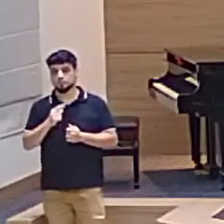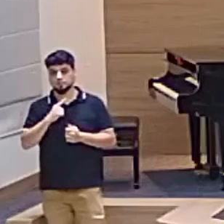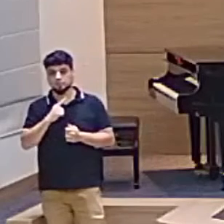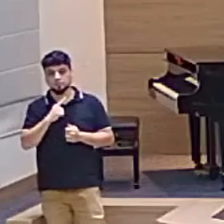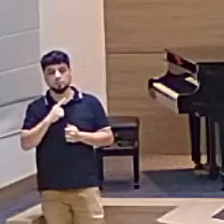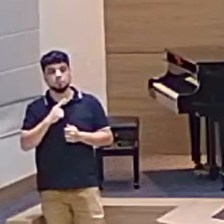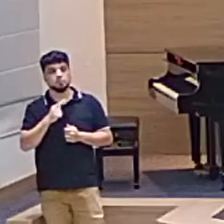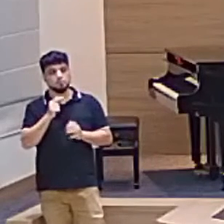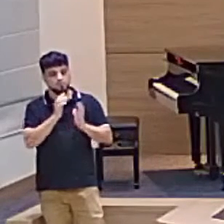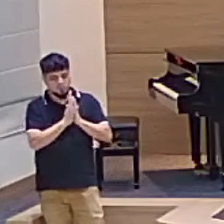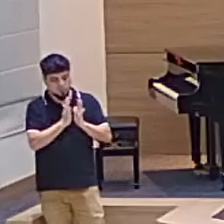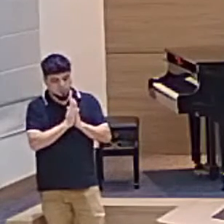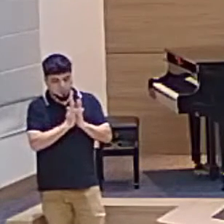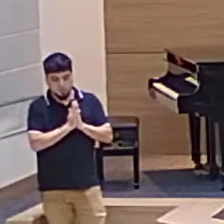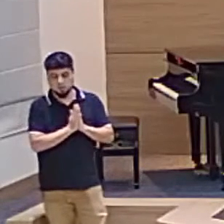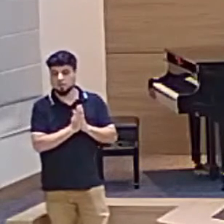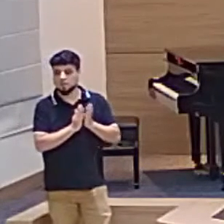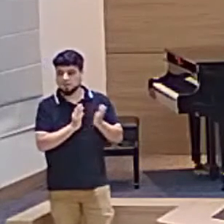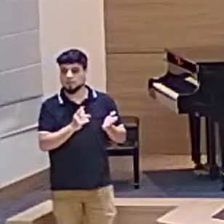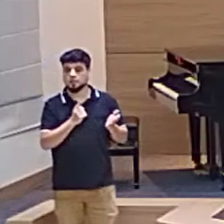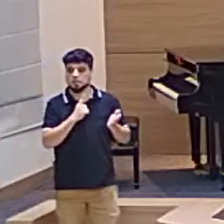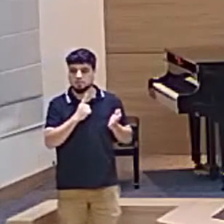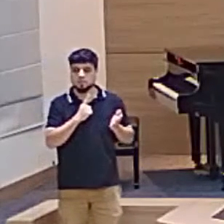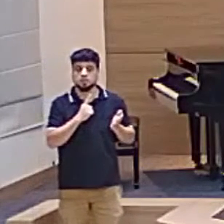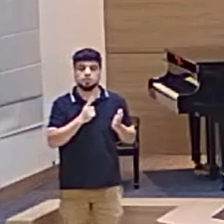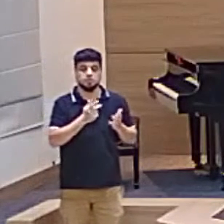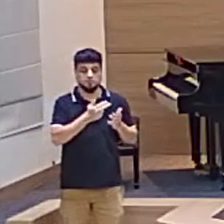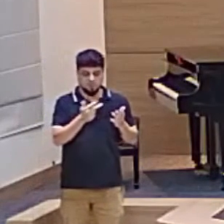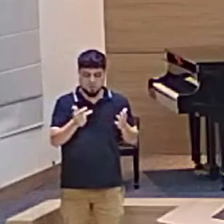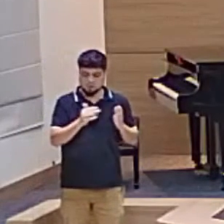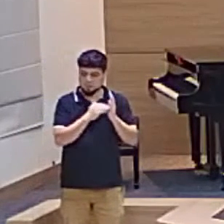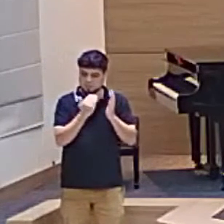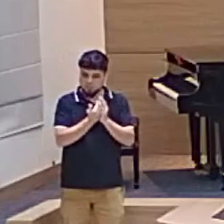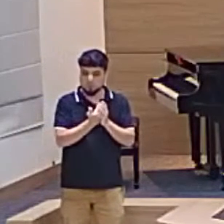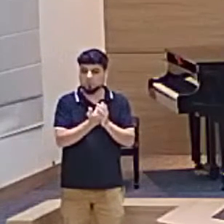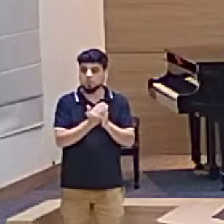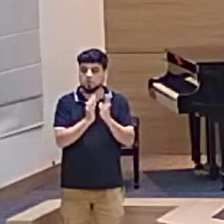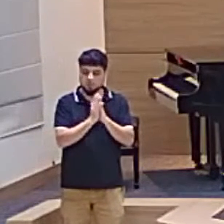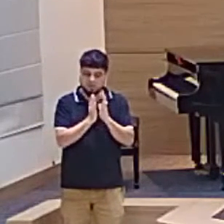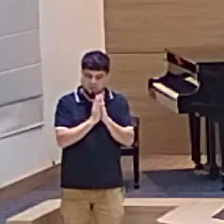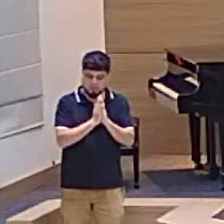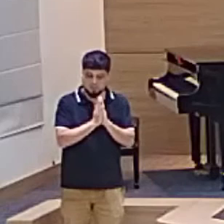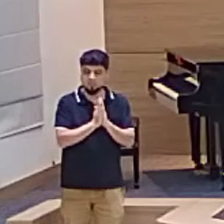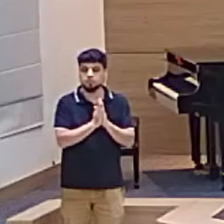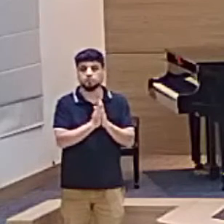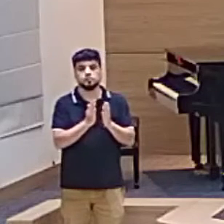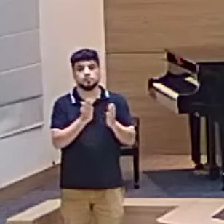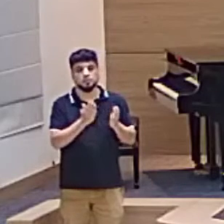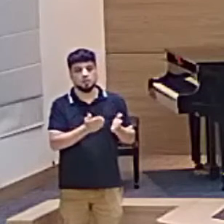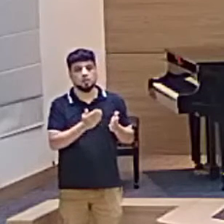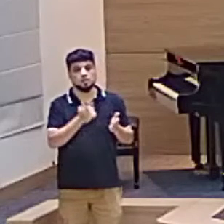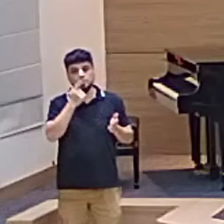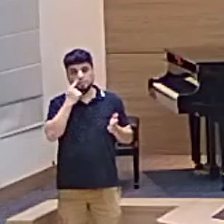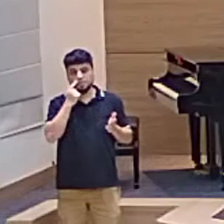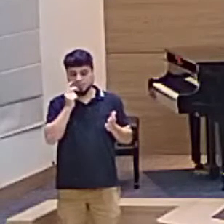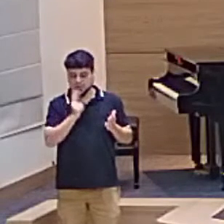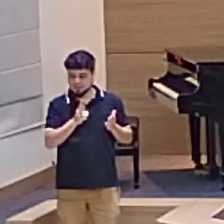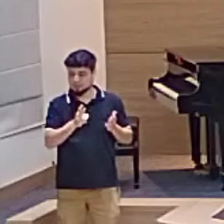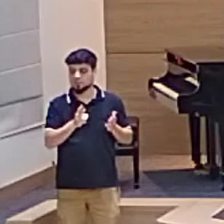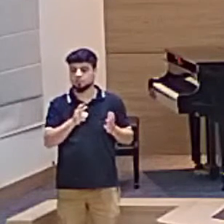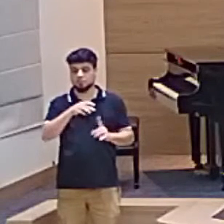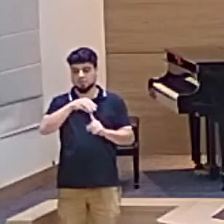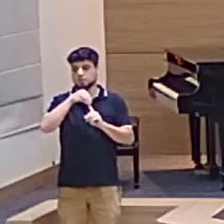orava pelos filhos o pai intercedia pelos filhos o pai lhe a palavra o pai tinha sempre uma palavra de